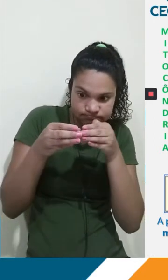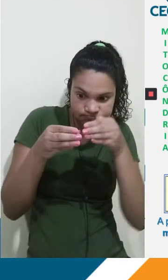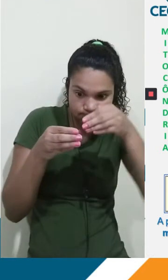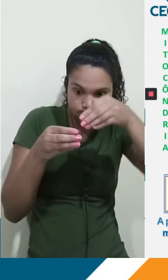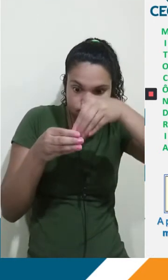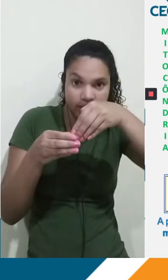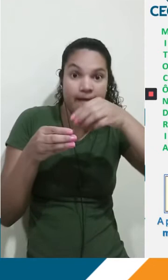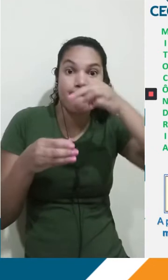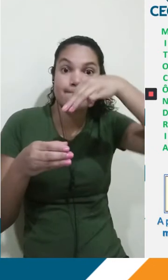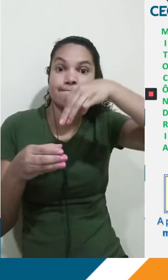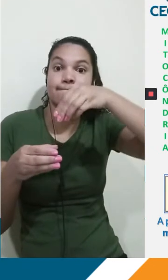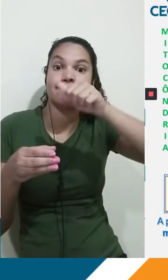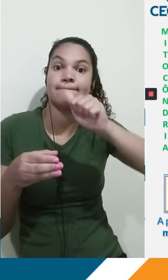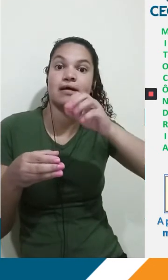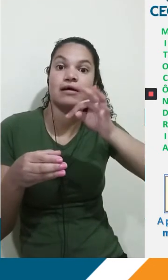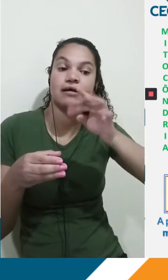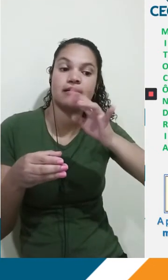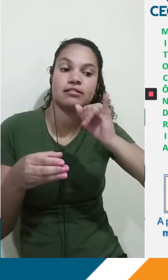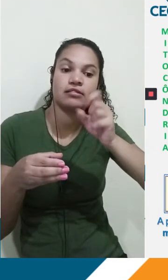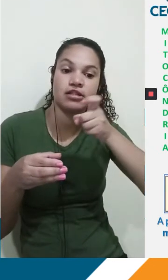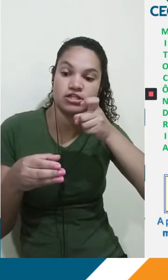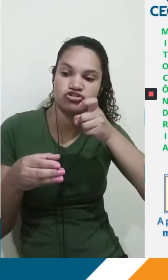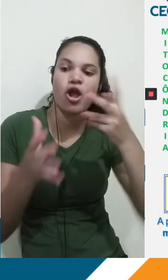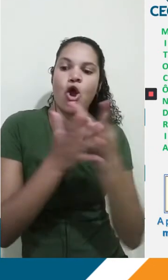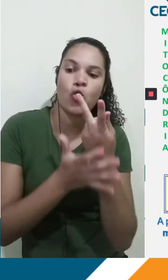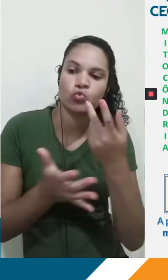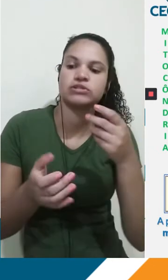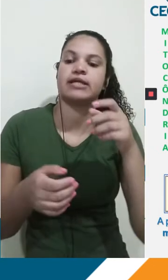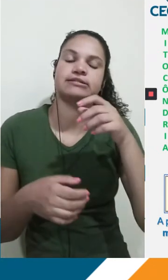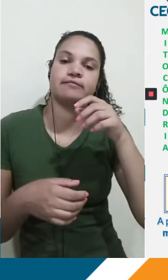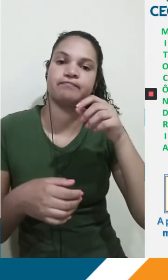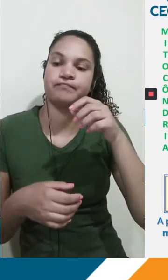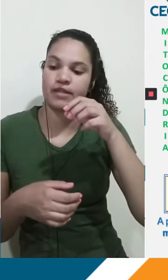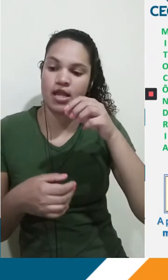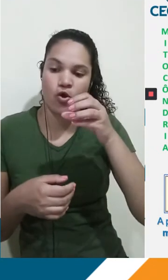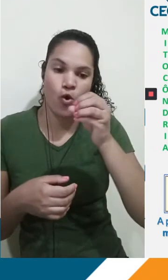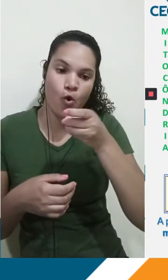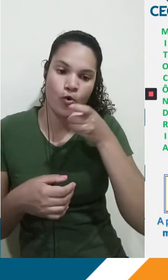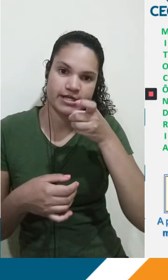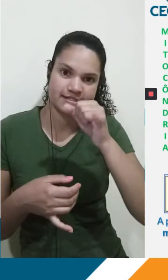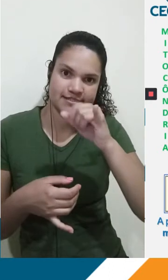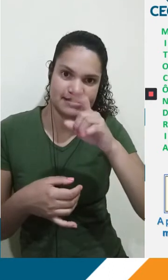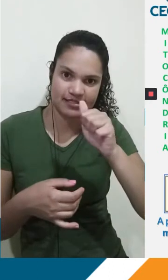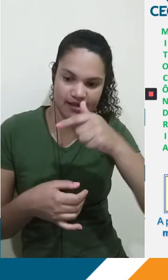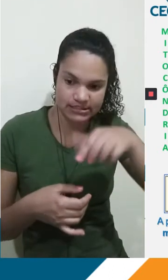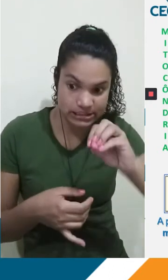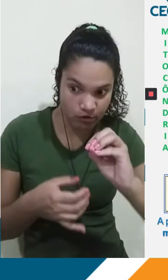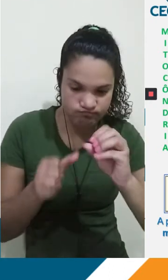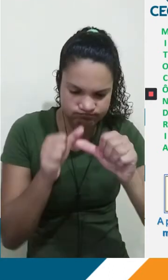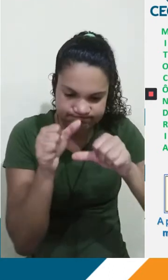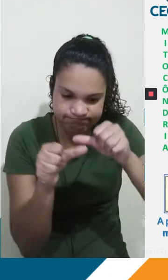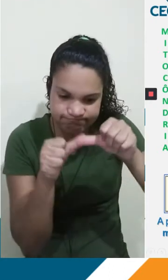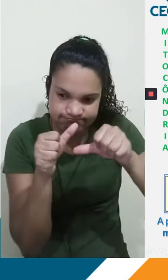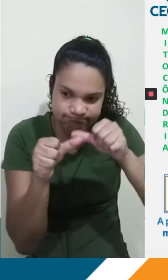matriz mitocondrial, ocorre essa oxidação, ocorre essa transformação do piruvato,